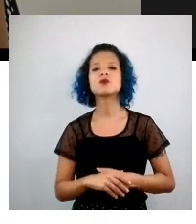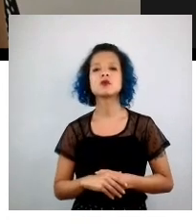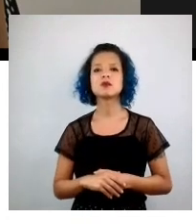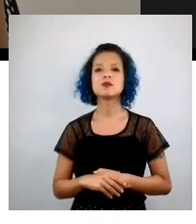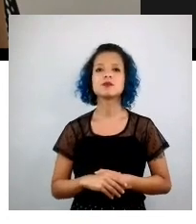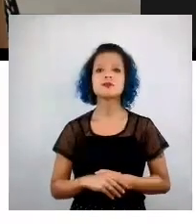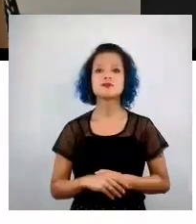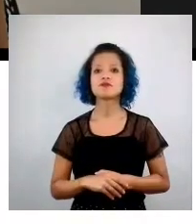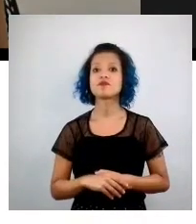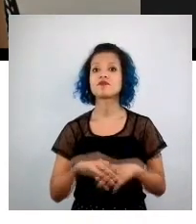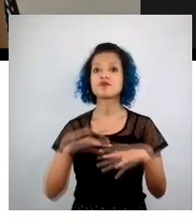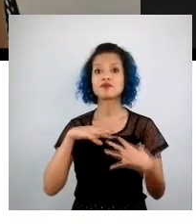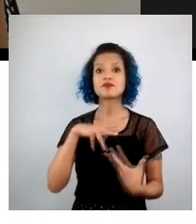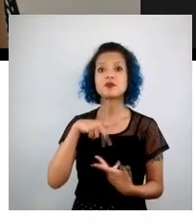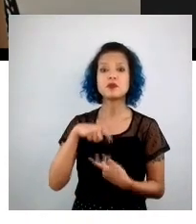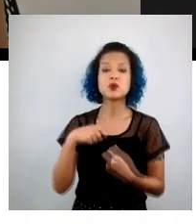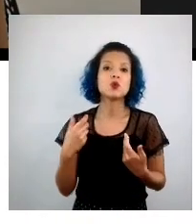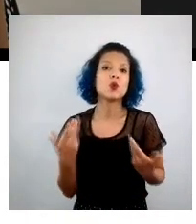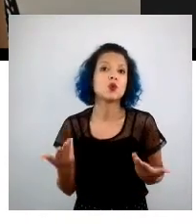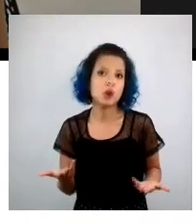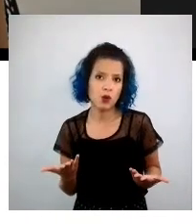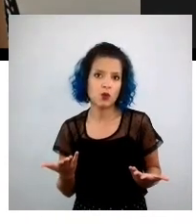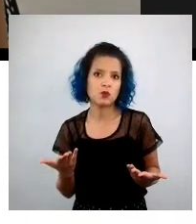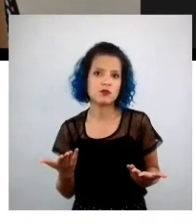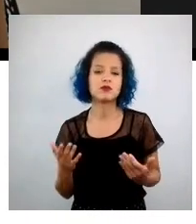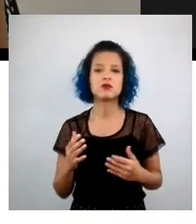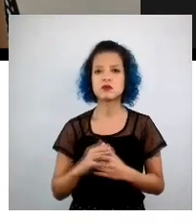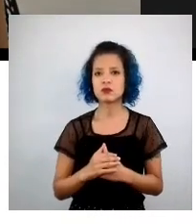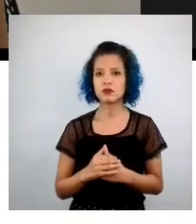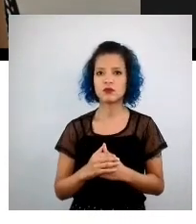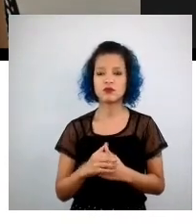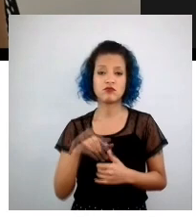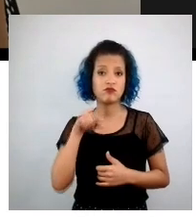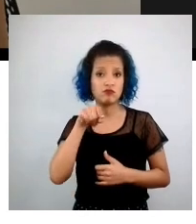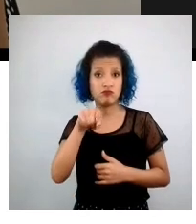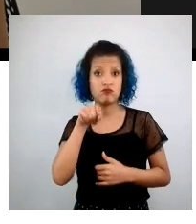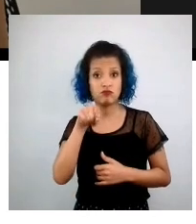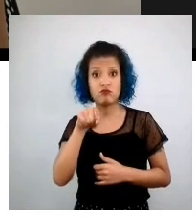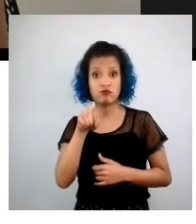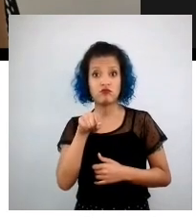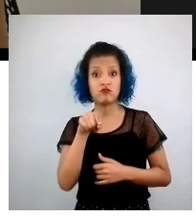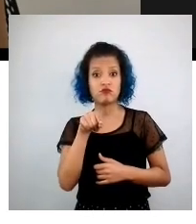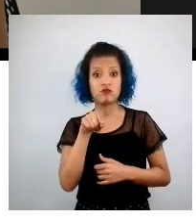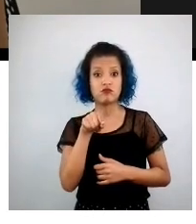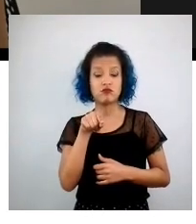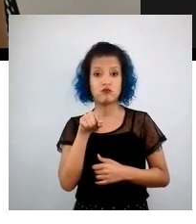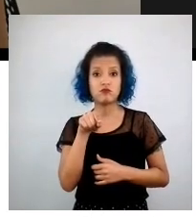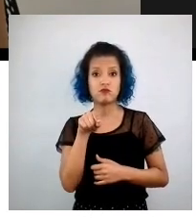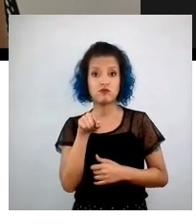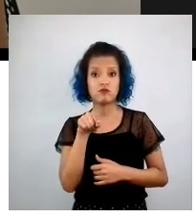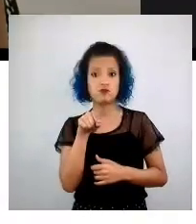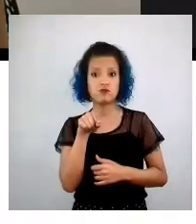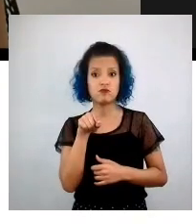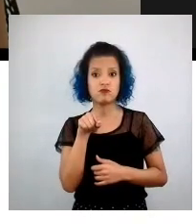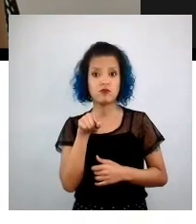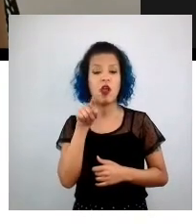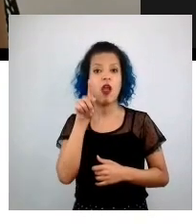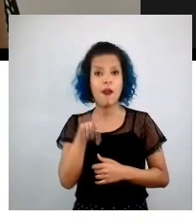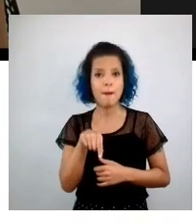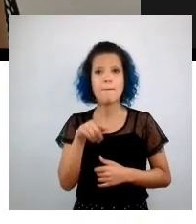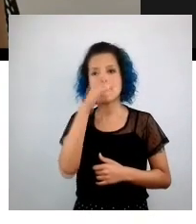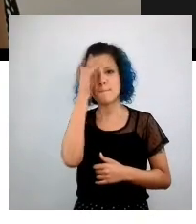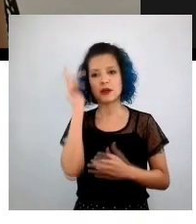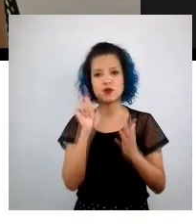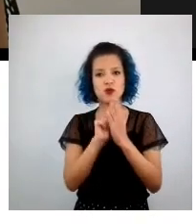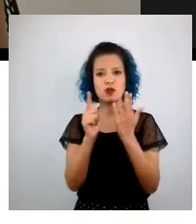mundo, em que configuração você não é uma jornalista brilhante.